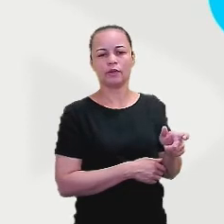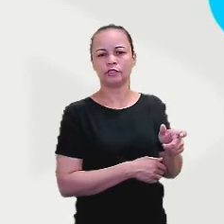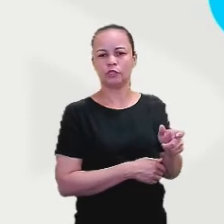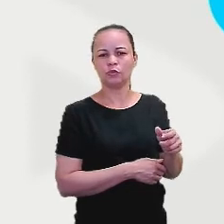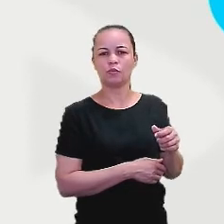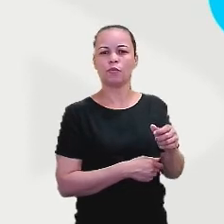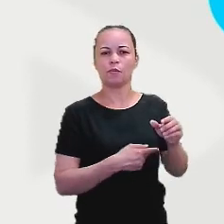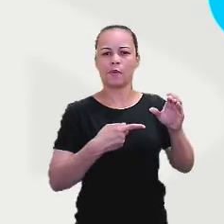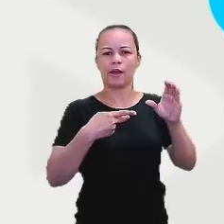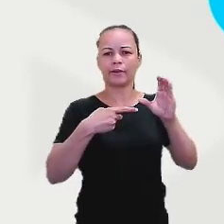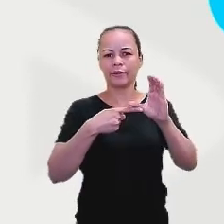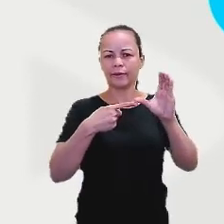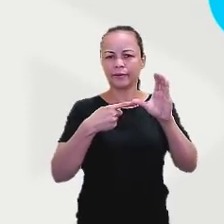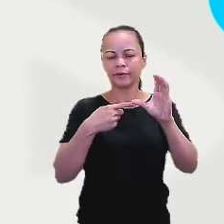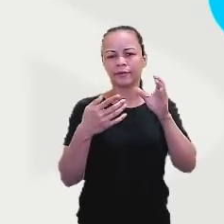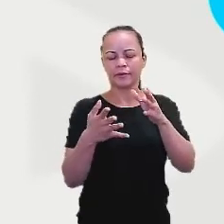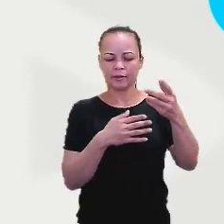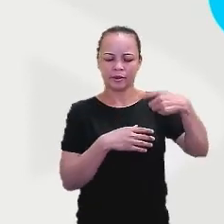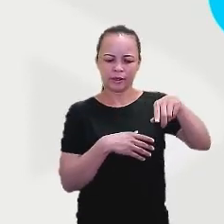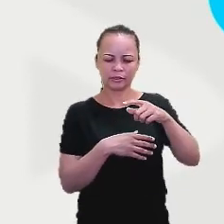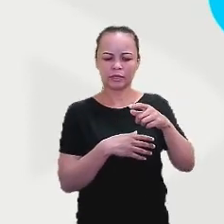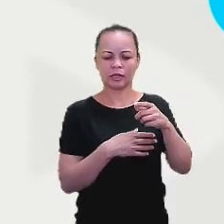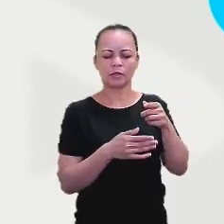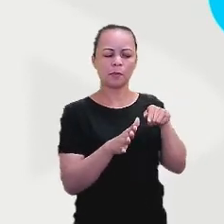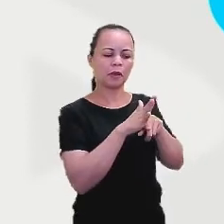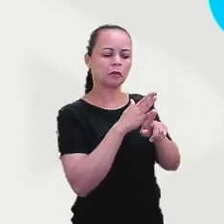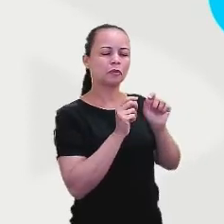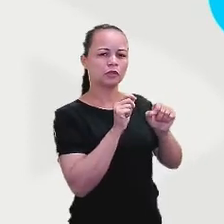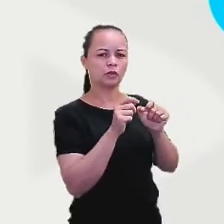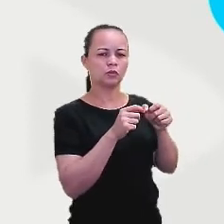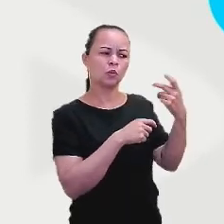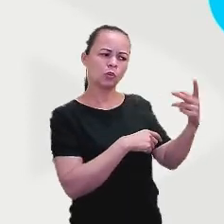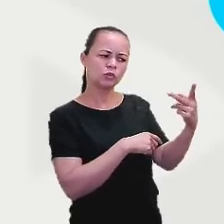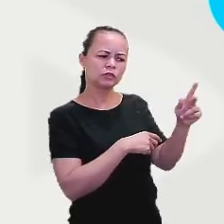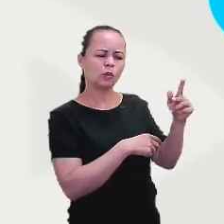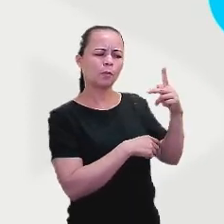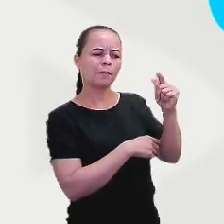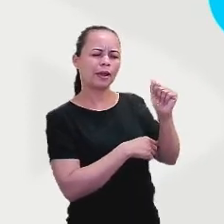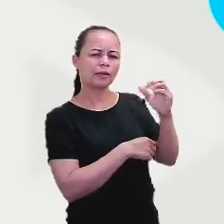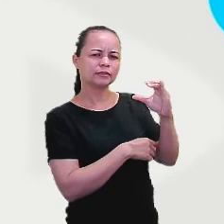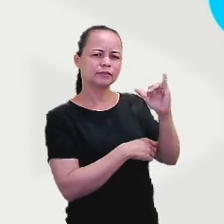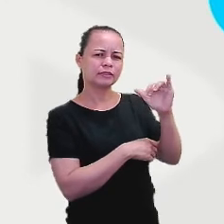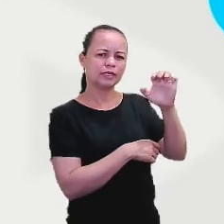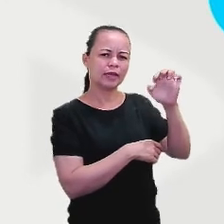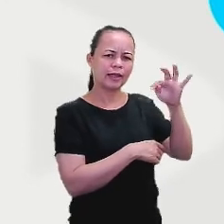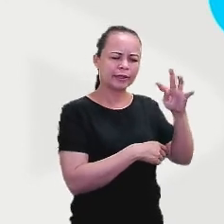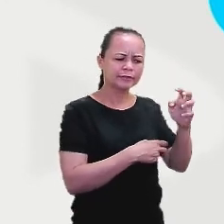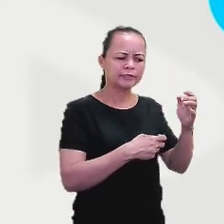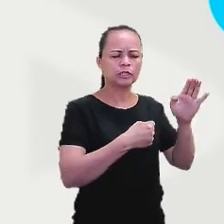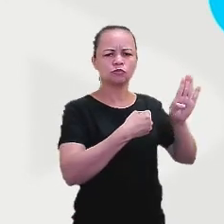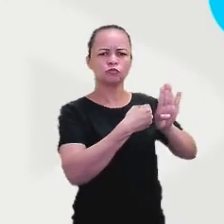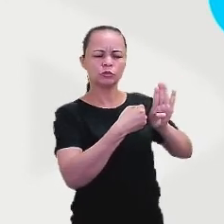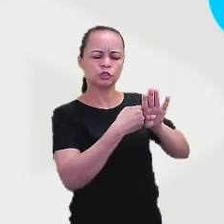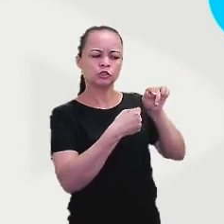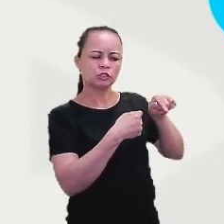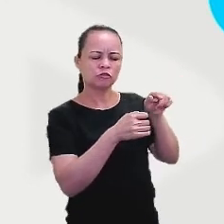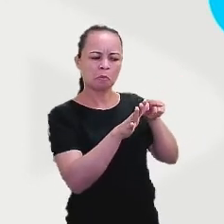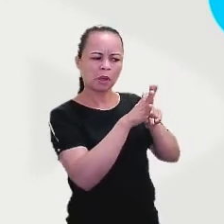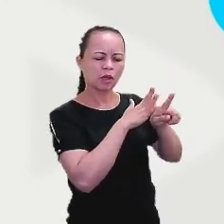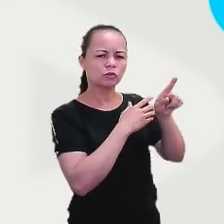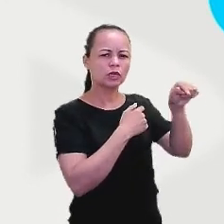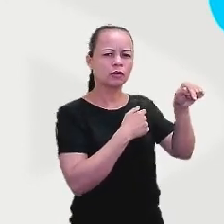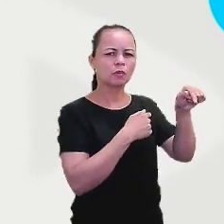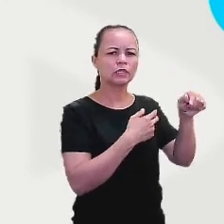provavelmente, pergunta: o senhor é o paciente? Então, nesse caso, essa palavra é um substantivo, perguntando se ele é o paciente ali para